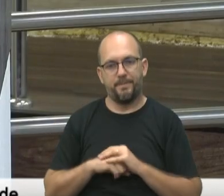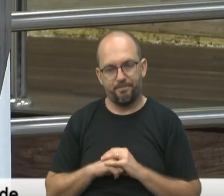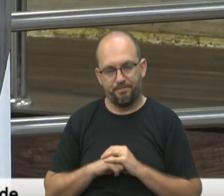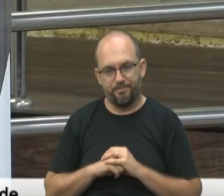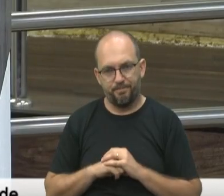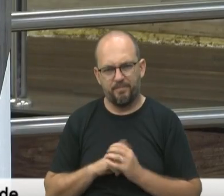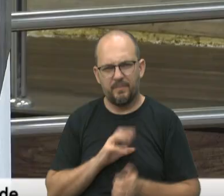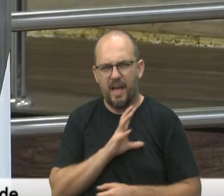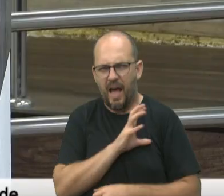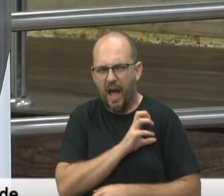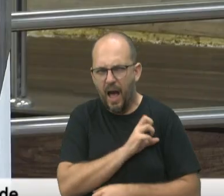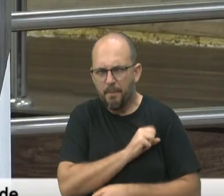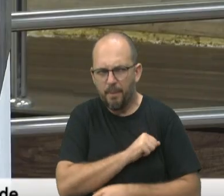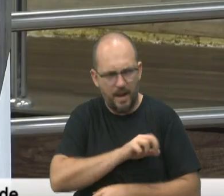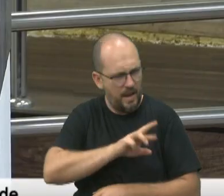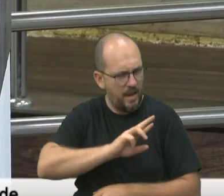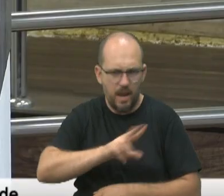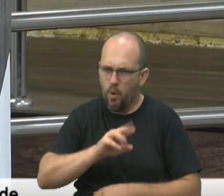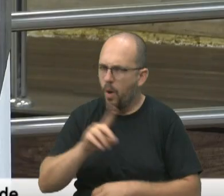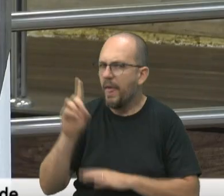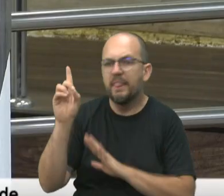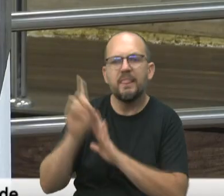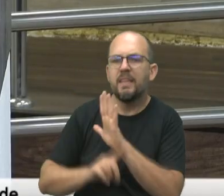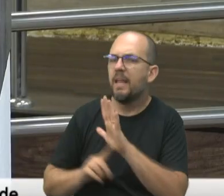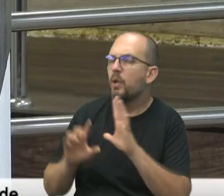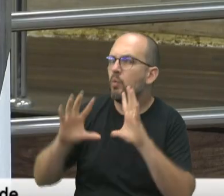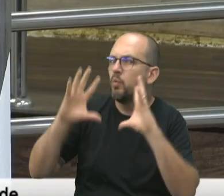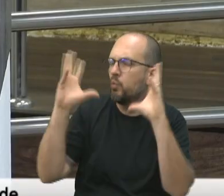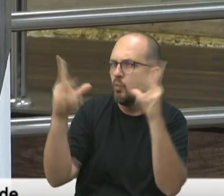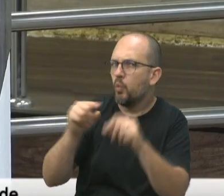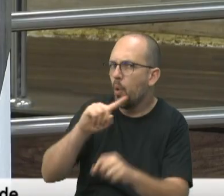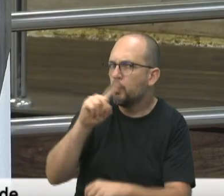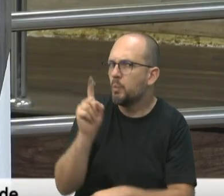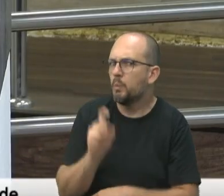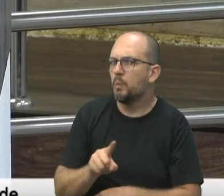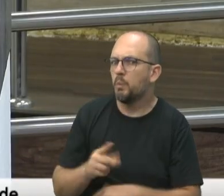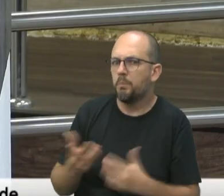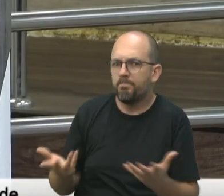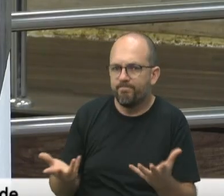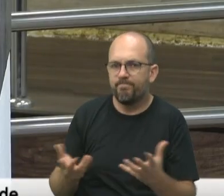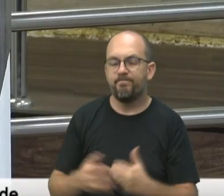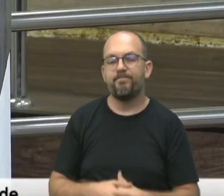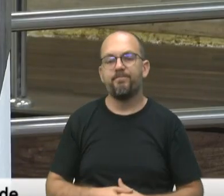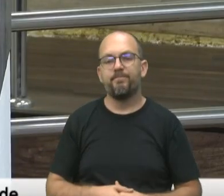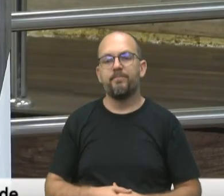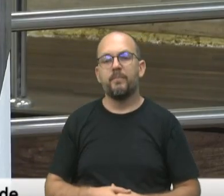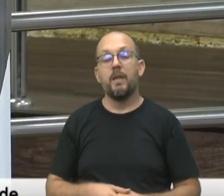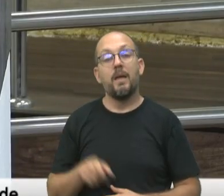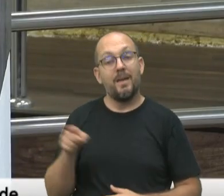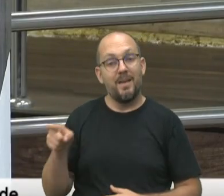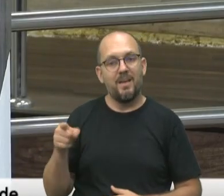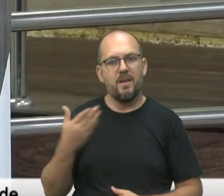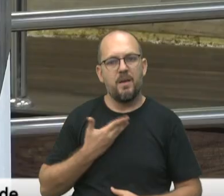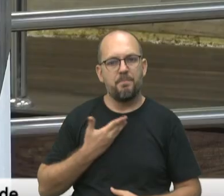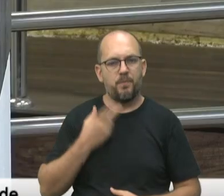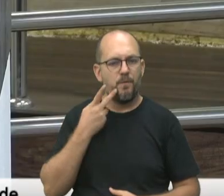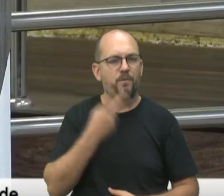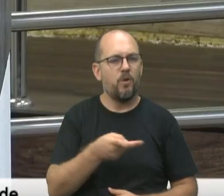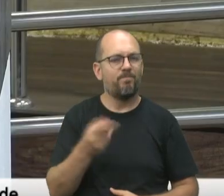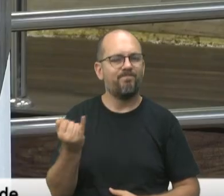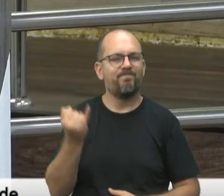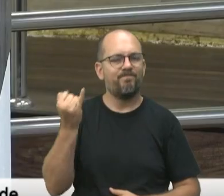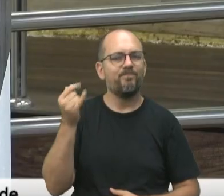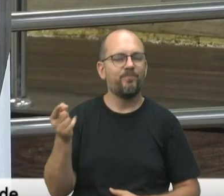amar não é um direito de todos? E aí, o amigo trouxe uma questão que eu acho importante, e a gente